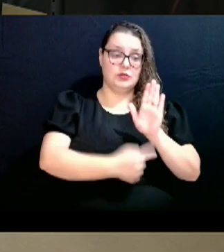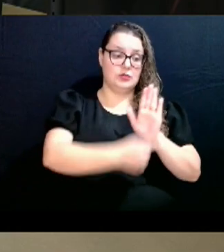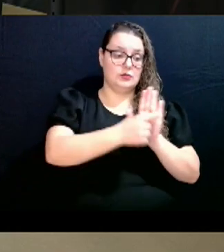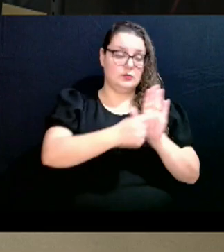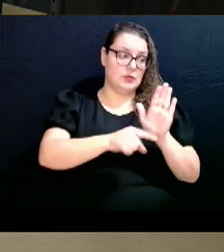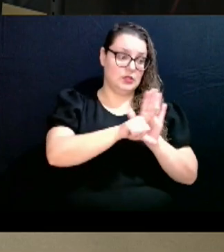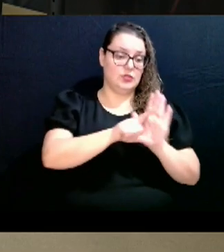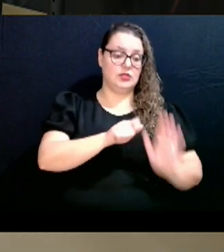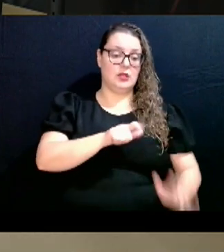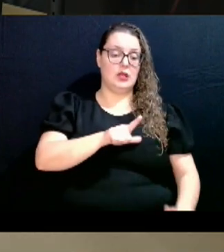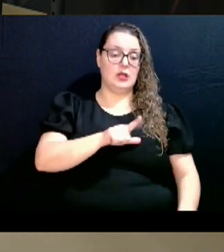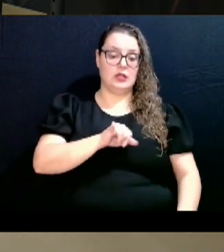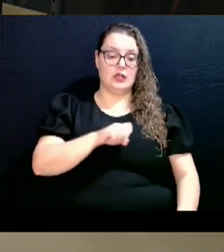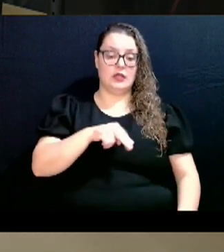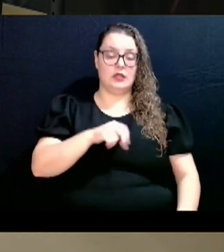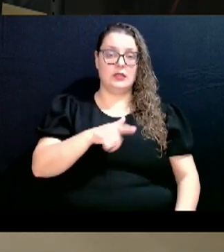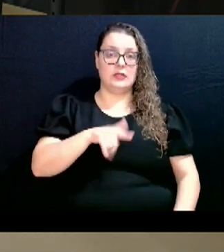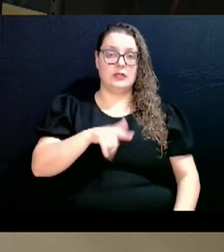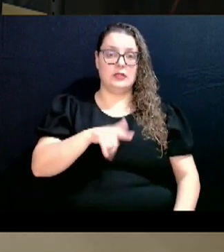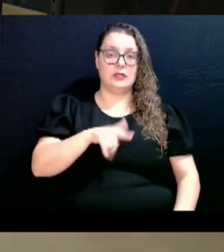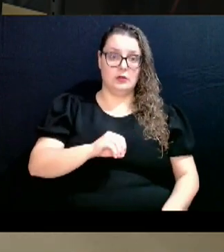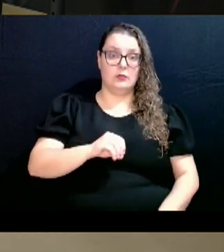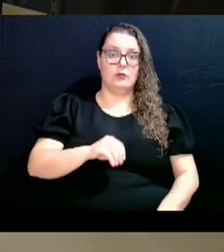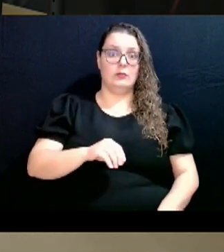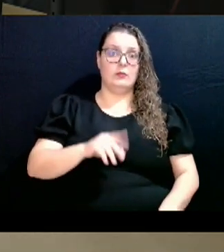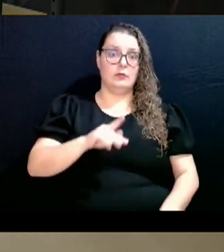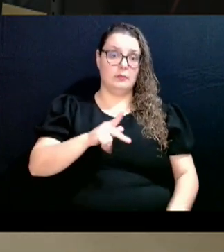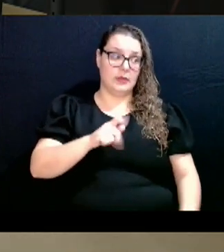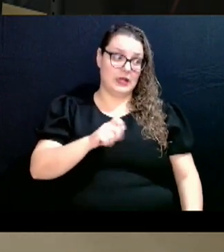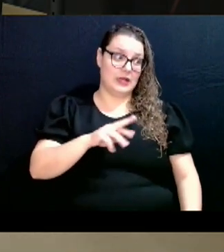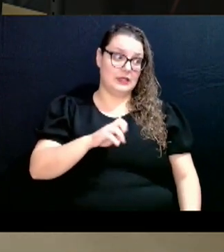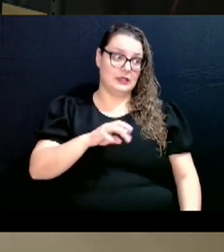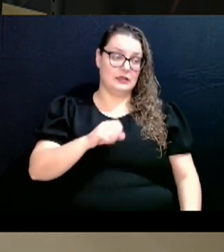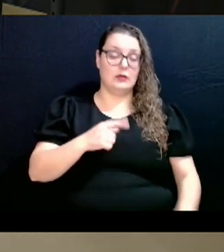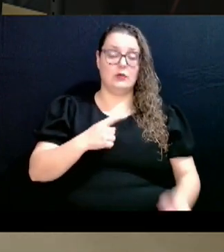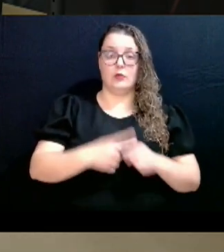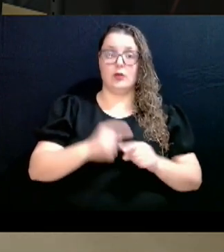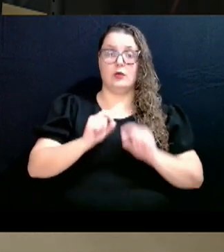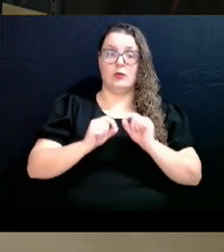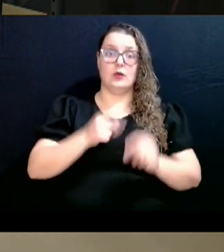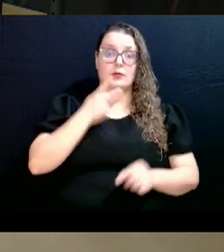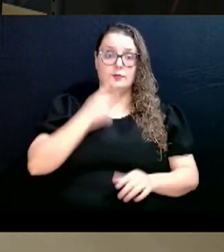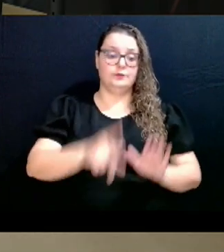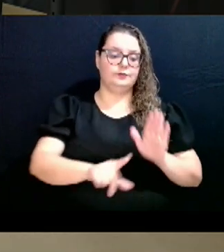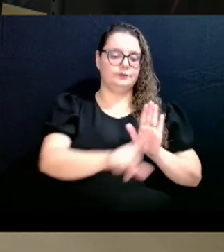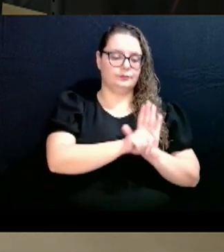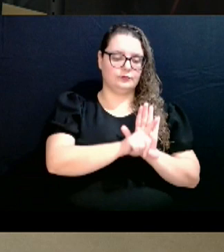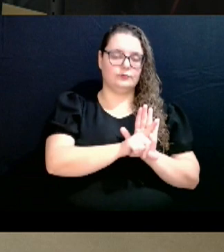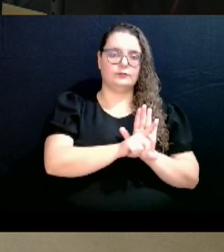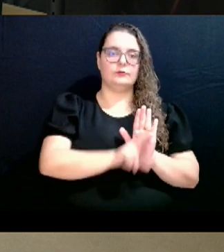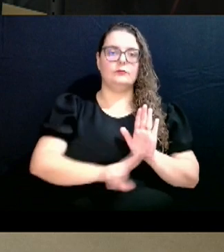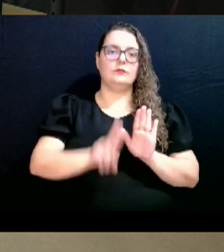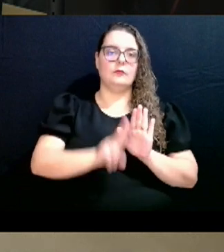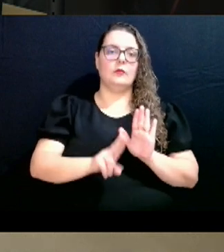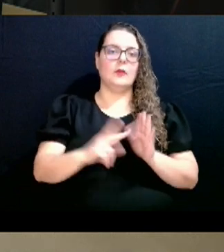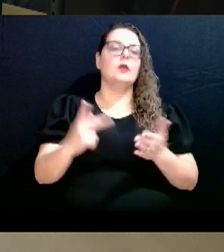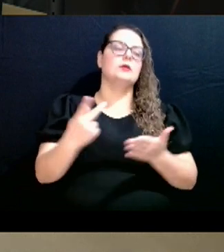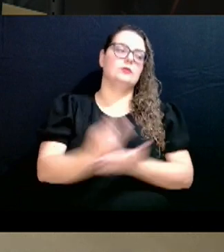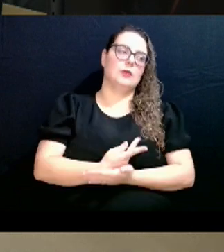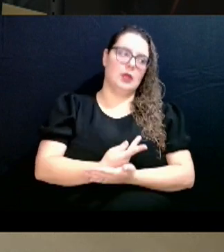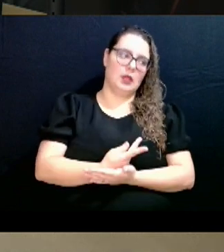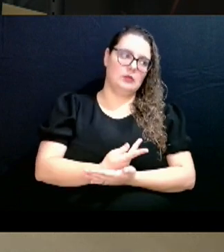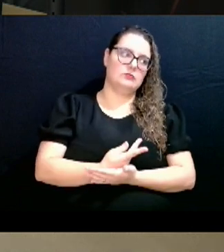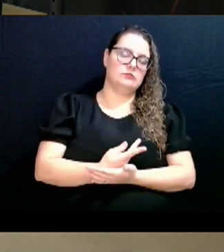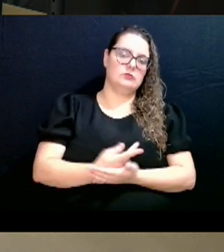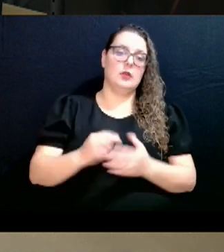parental, porque o que dizem? Que a lei é utilizada de forma indevida para deixar as